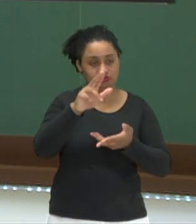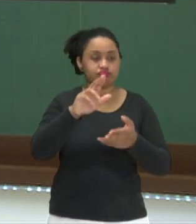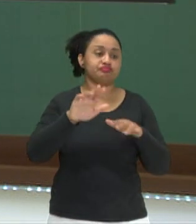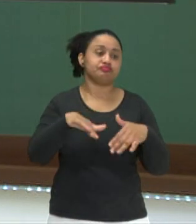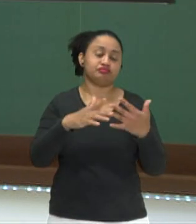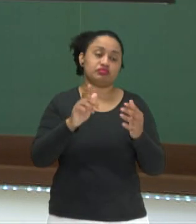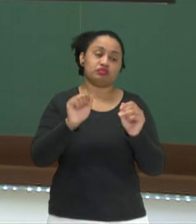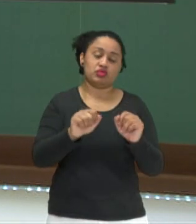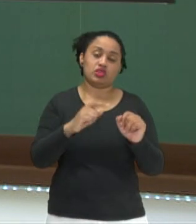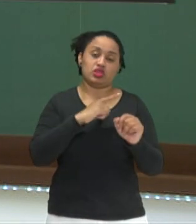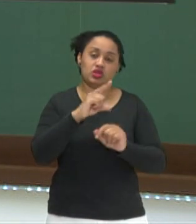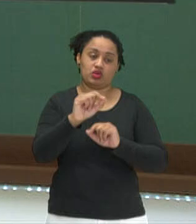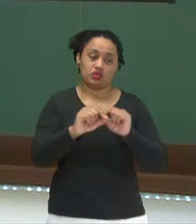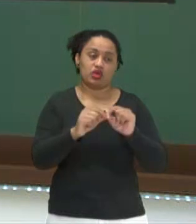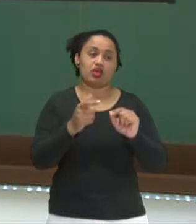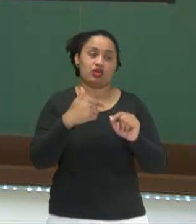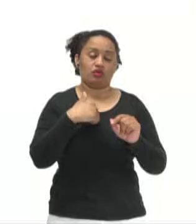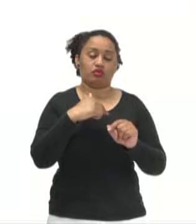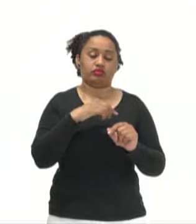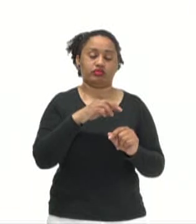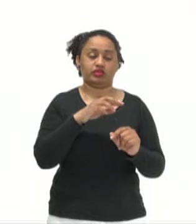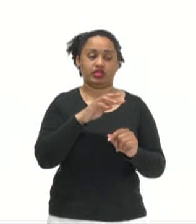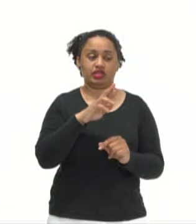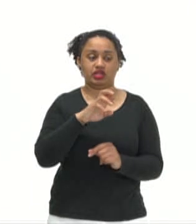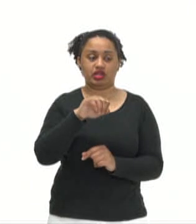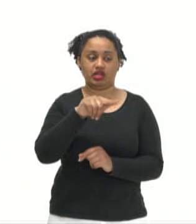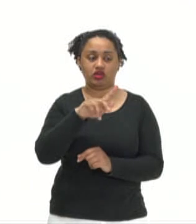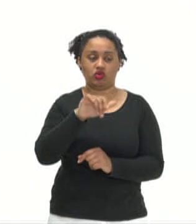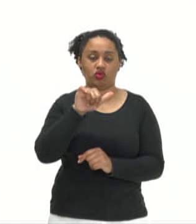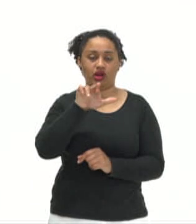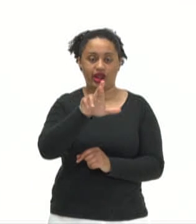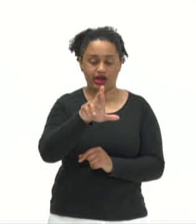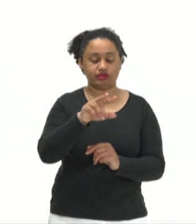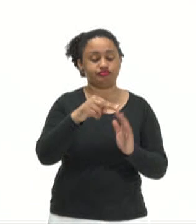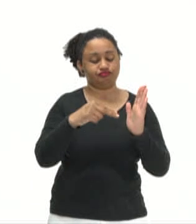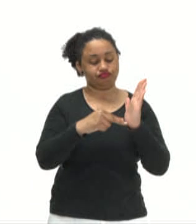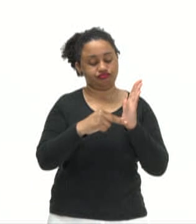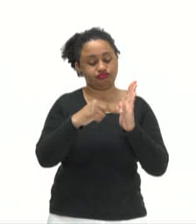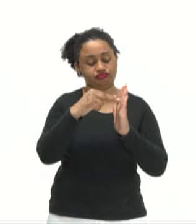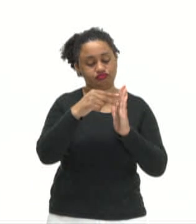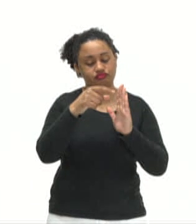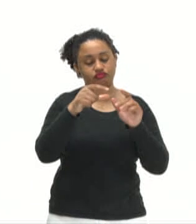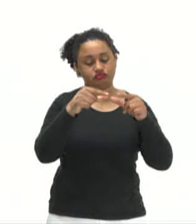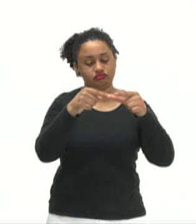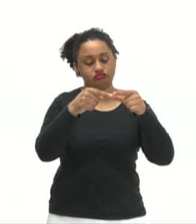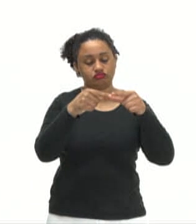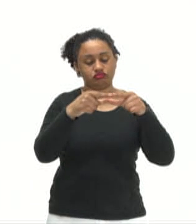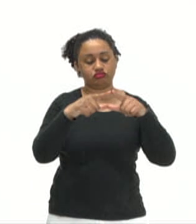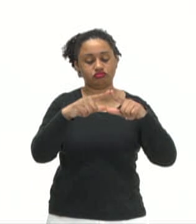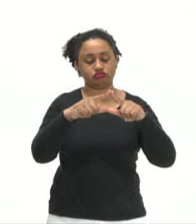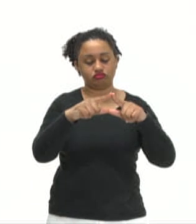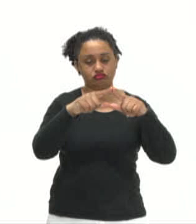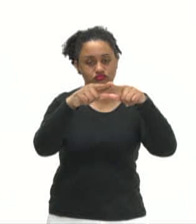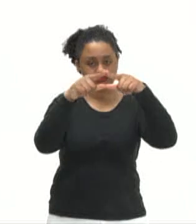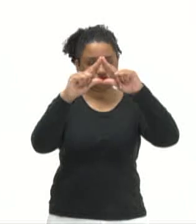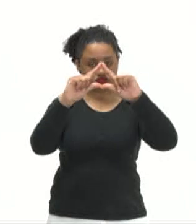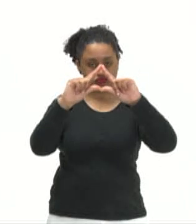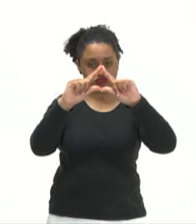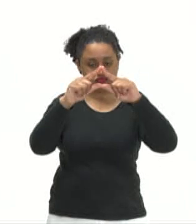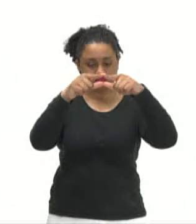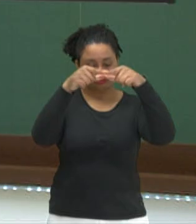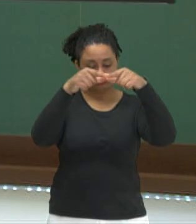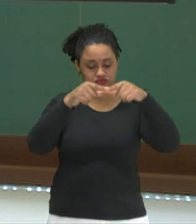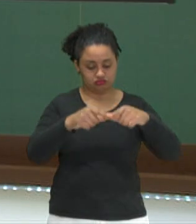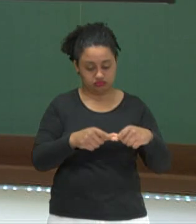Então eu posso ter um prisma, por exemplo, a base aqui, ó, que é igual, as duas são triangulares, então a gente chama de